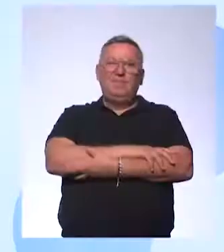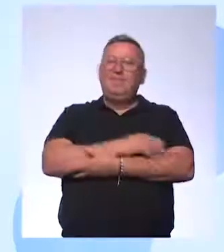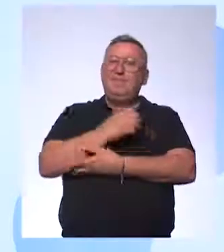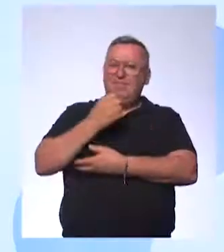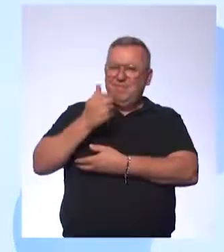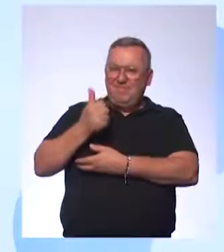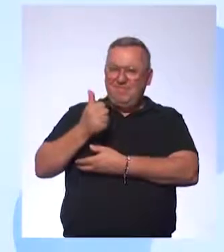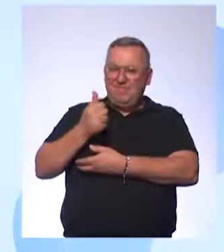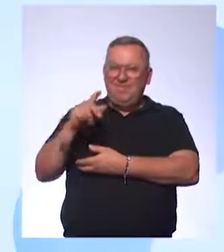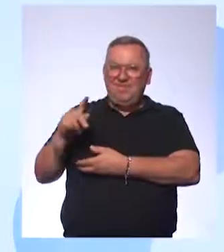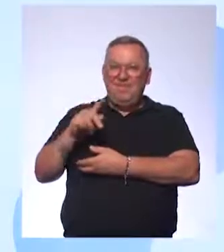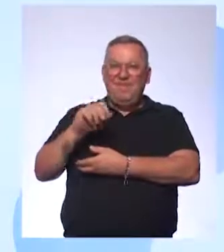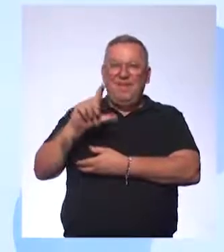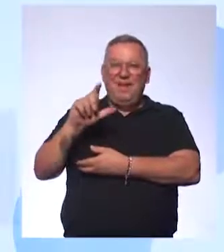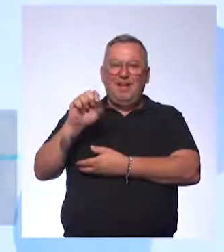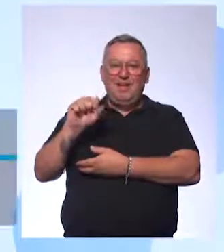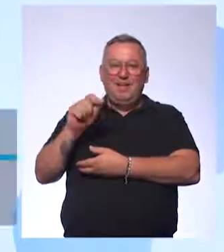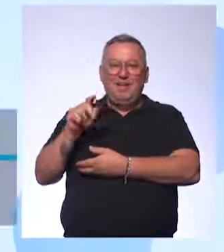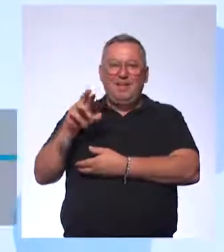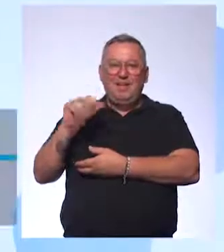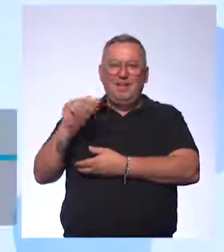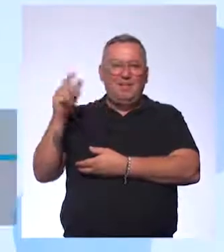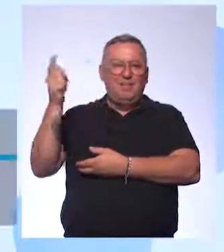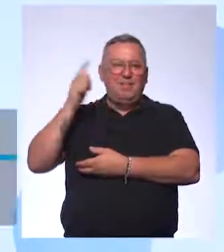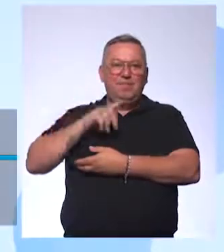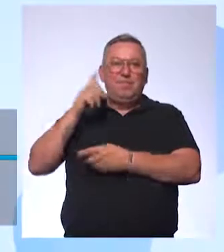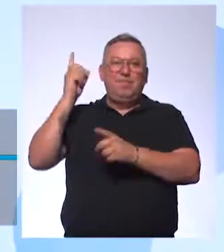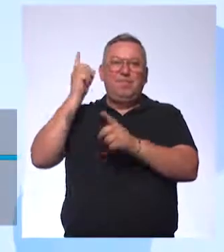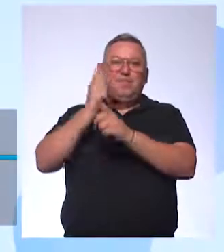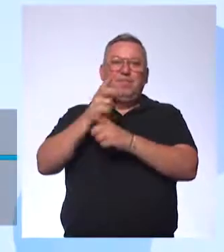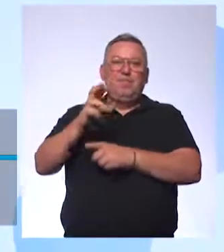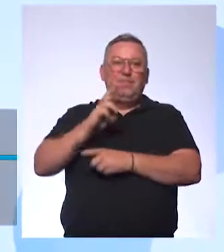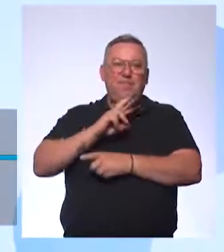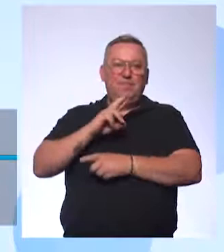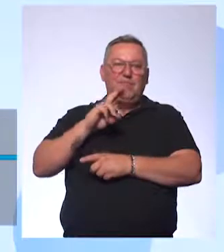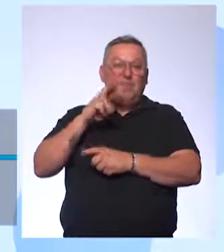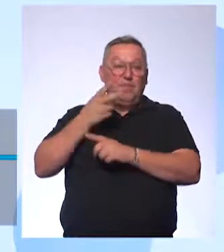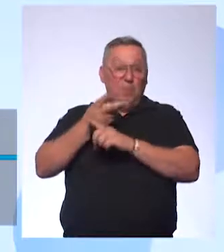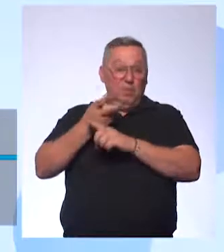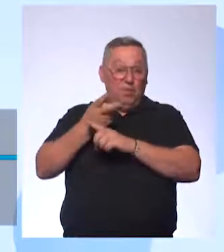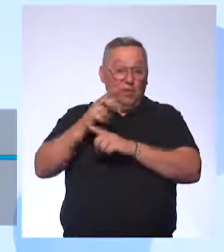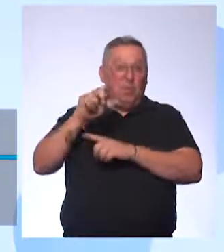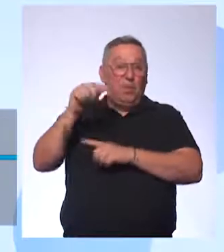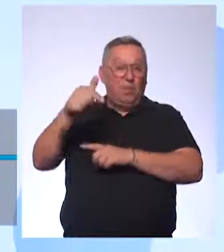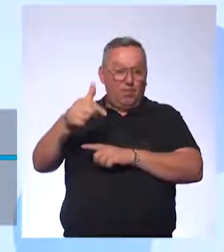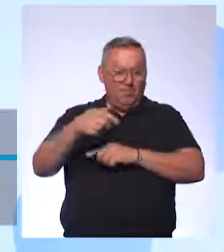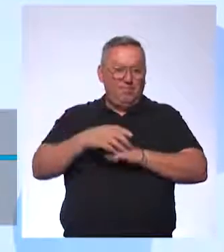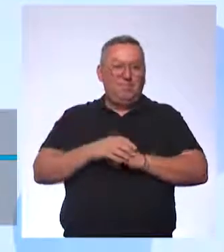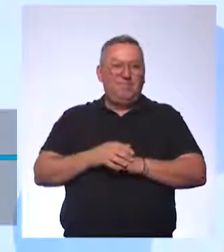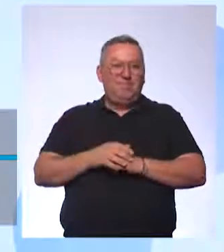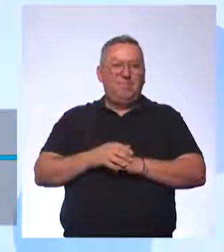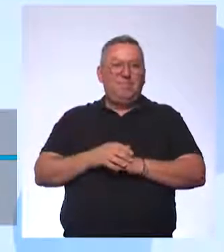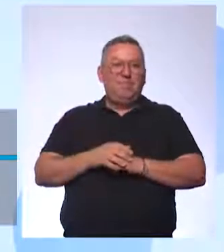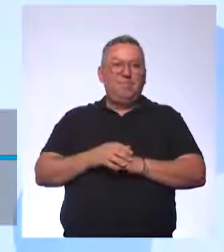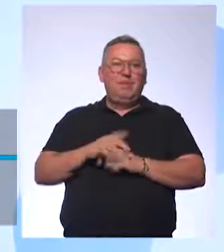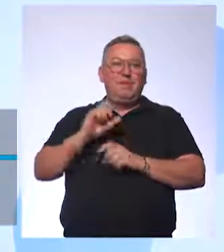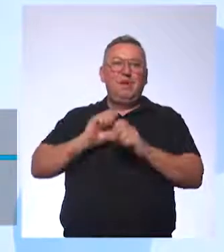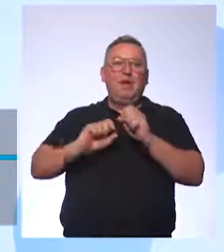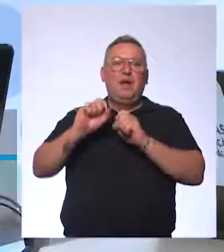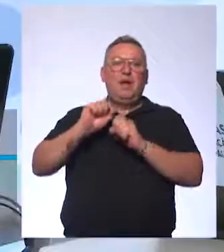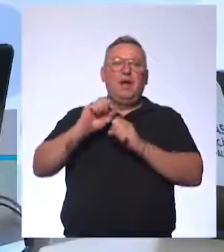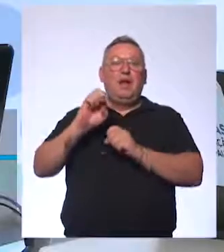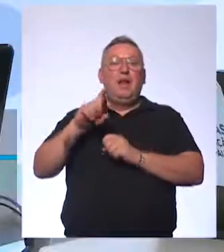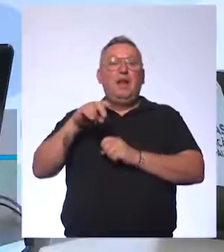Muito bem. Pro Alessandra, perdão, é que a gente não conseguiu localizar as respostas, mas a gente vai procurar na próxima, tá bom? Então, bora lá. E aí,